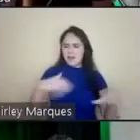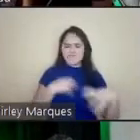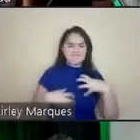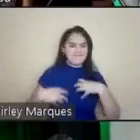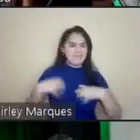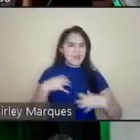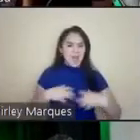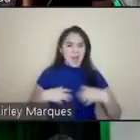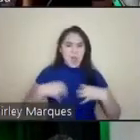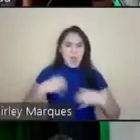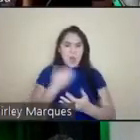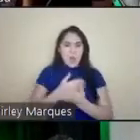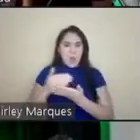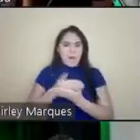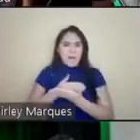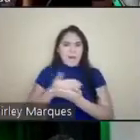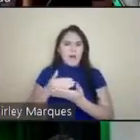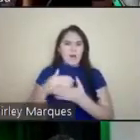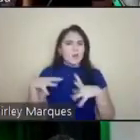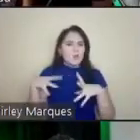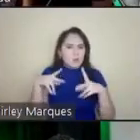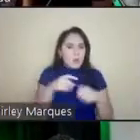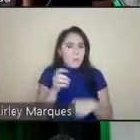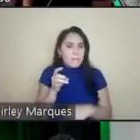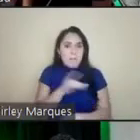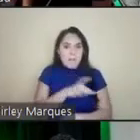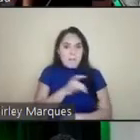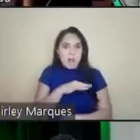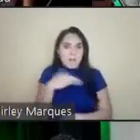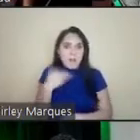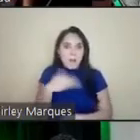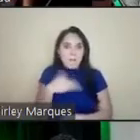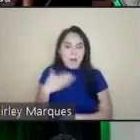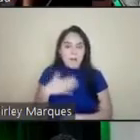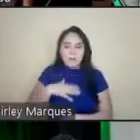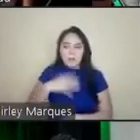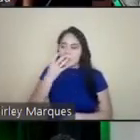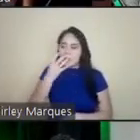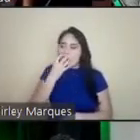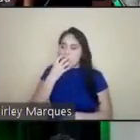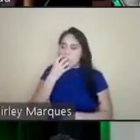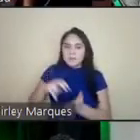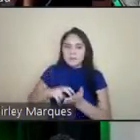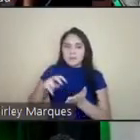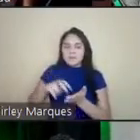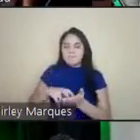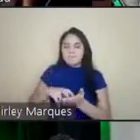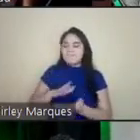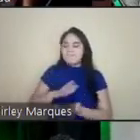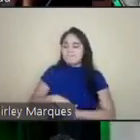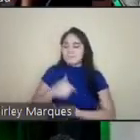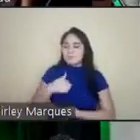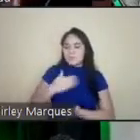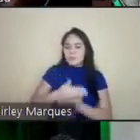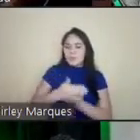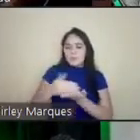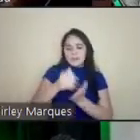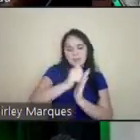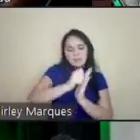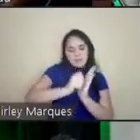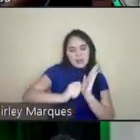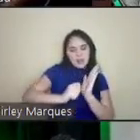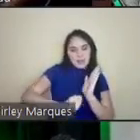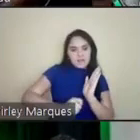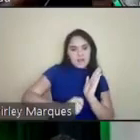e eu comecei a, todo mundo, né, começou a ter medo de morrer e eu ando com meu cachorro de manhã. E aí eu comecei a escrever um livro de haikai, que é